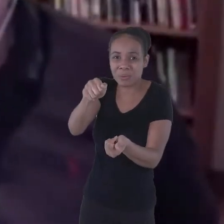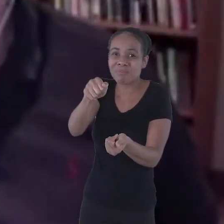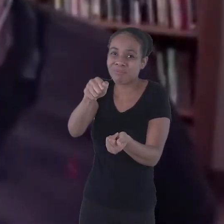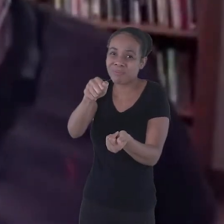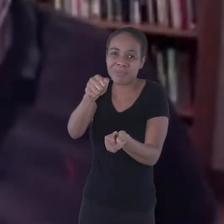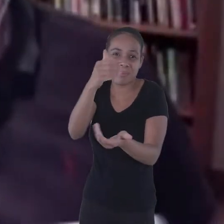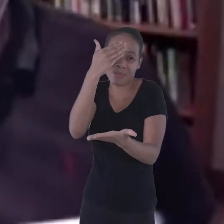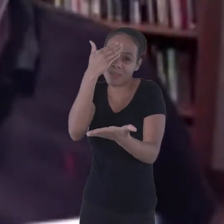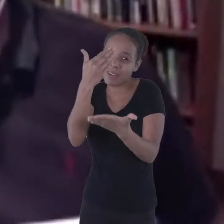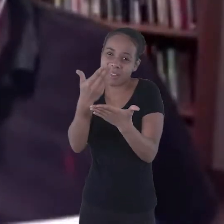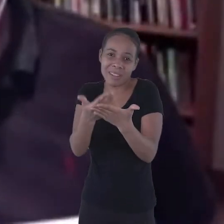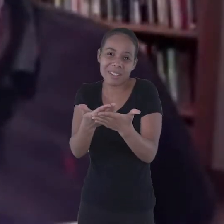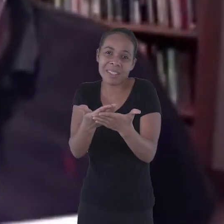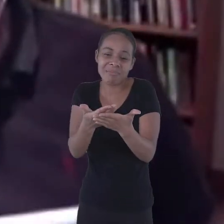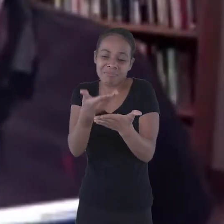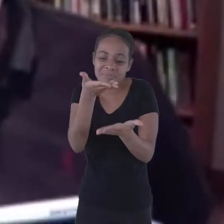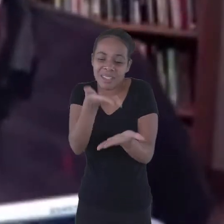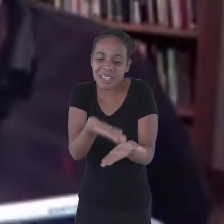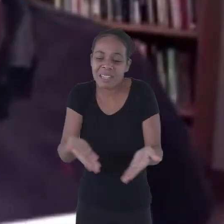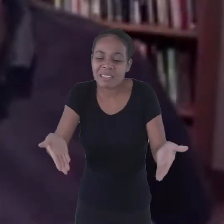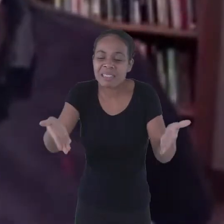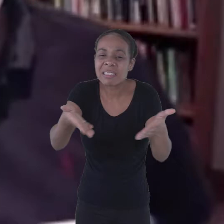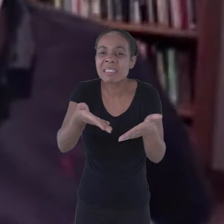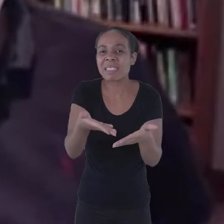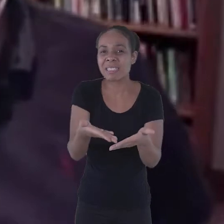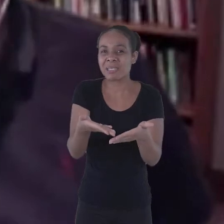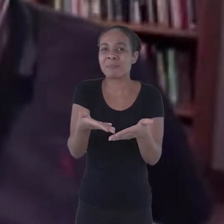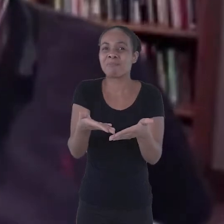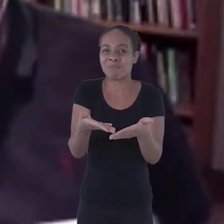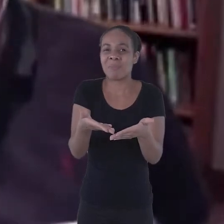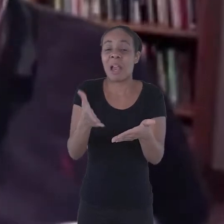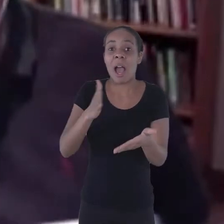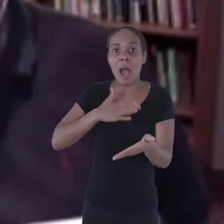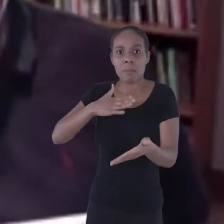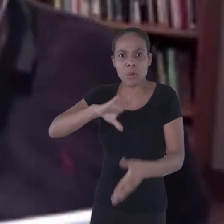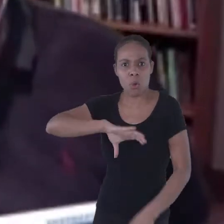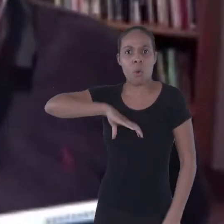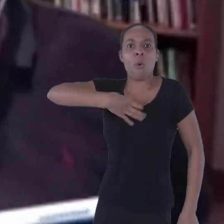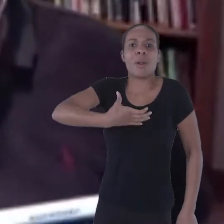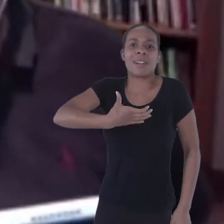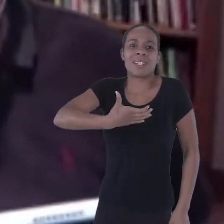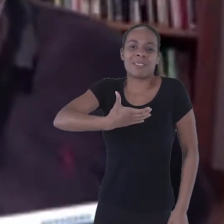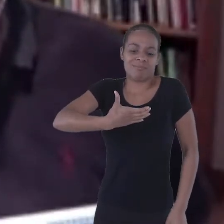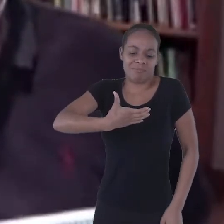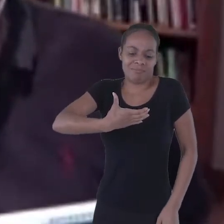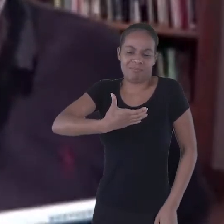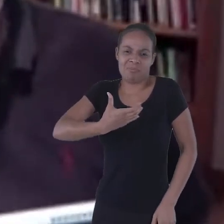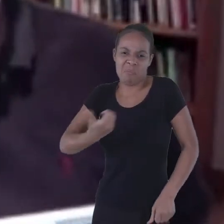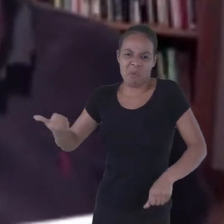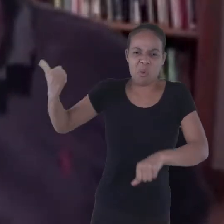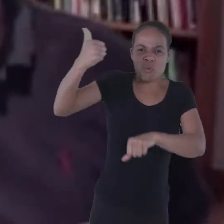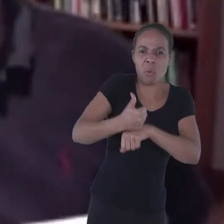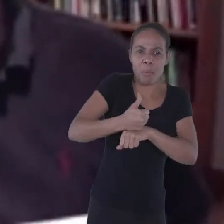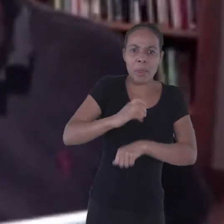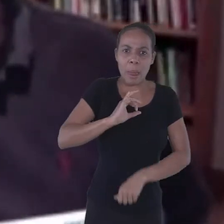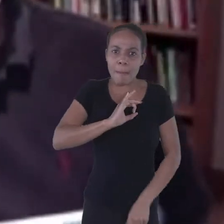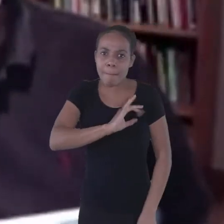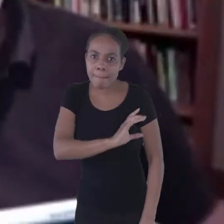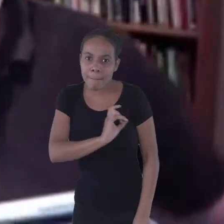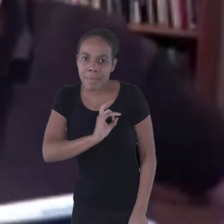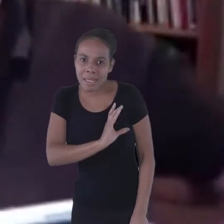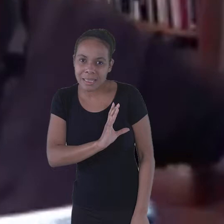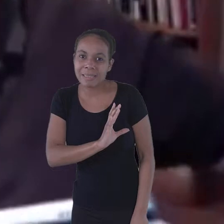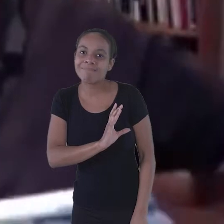infinita. Minha coragem foi destruída pelo medo. Eu preferia ver a saber.